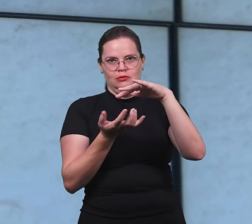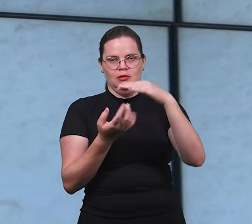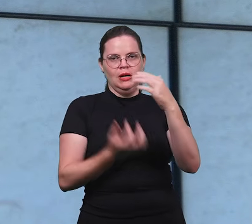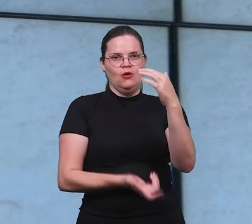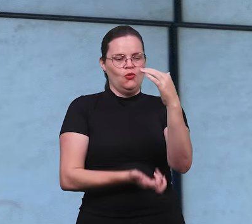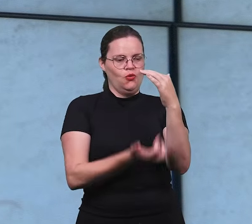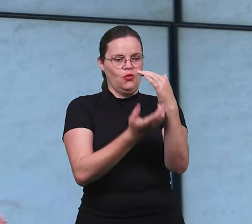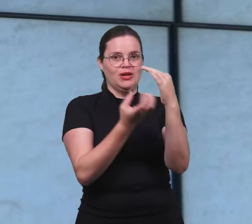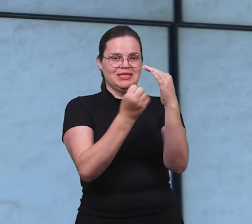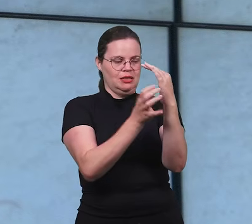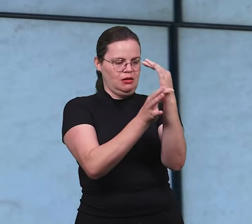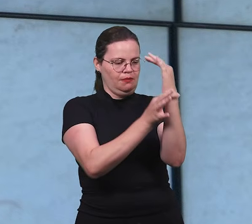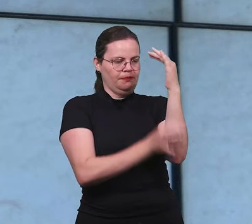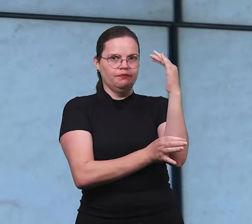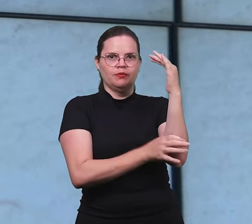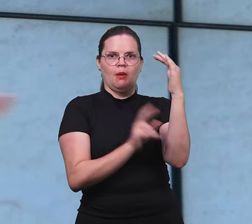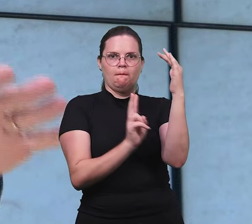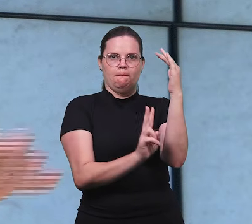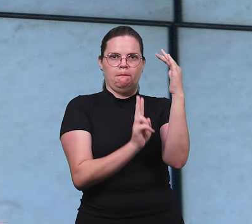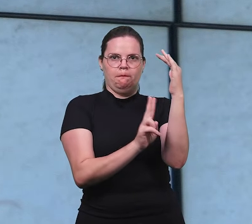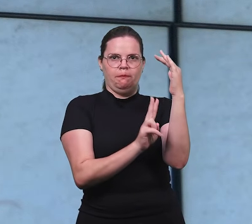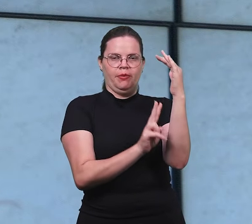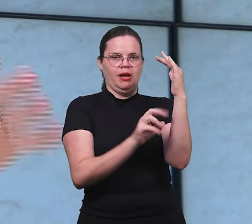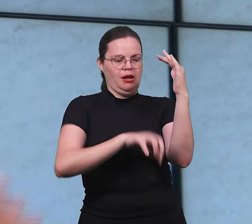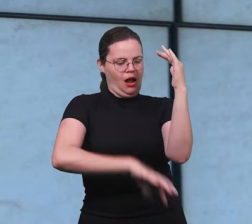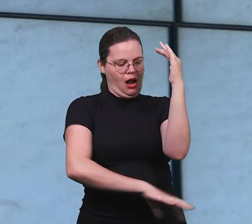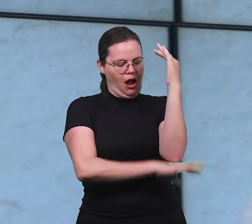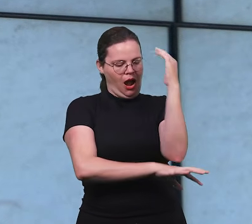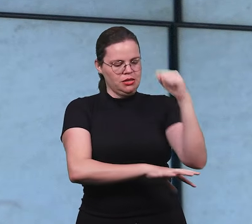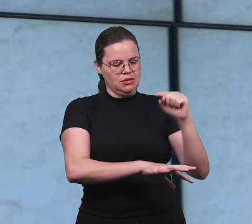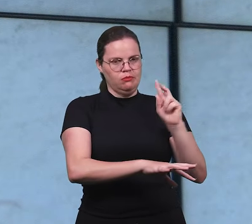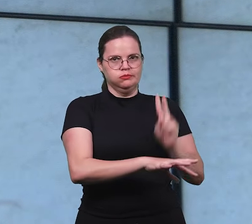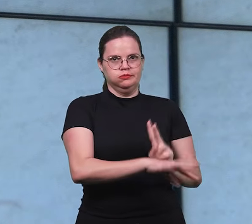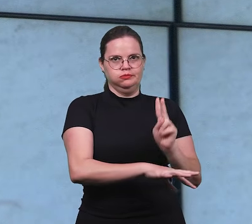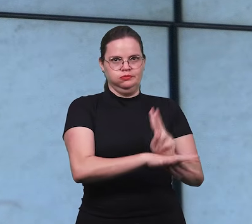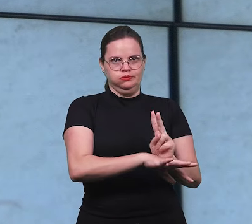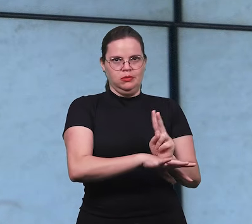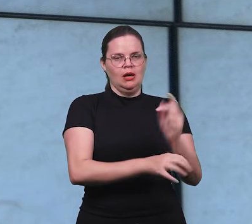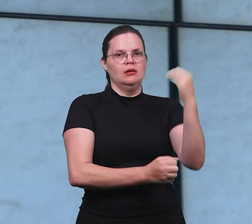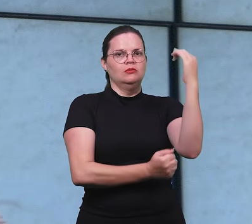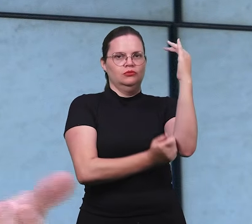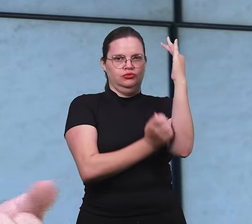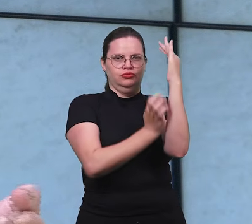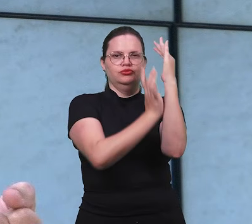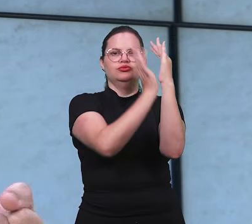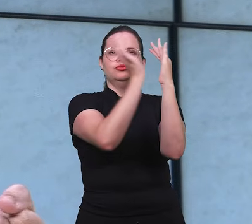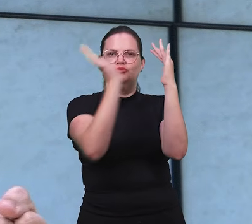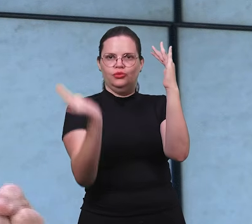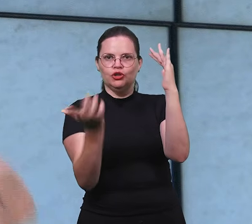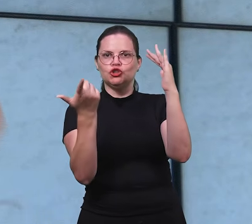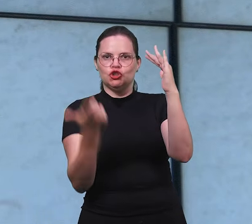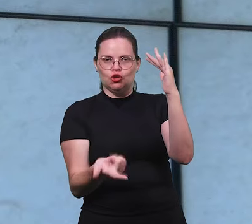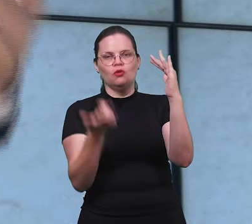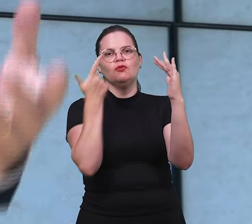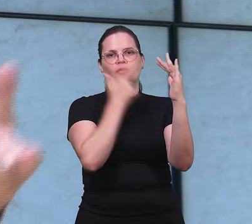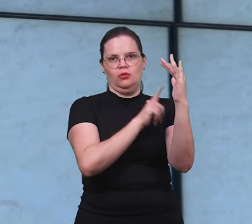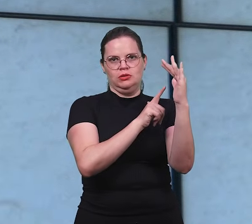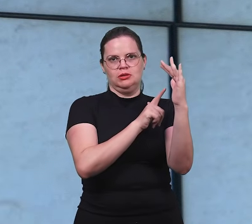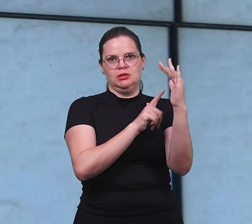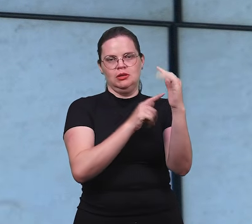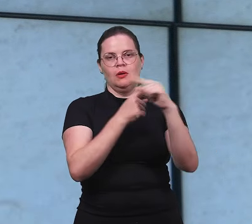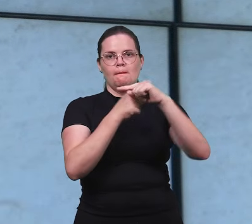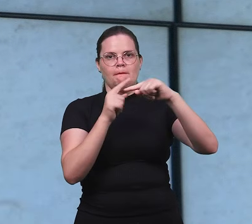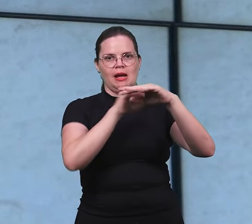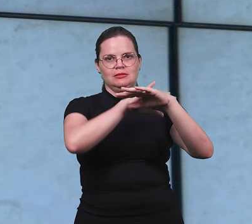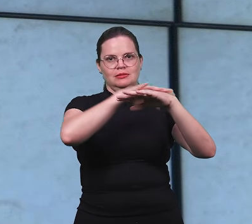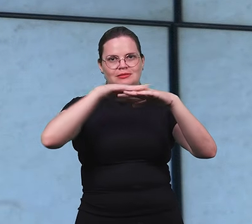for preservada, ela vai produzir, ela vai voltar a produzir. Ela não vai ser atingida. Agora, os filhos é